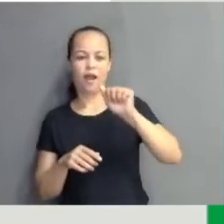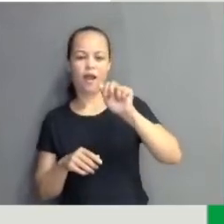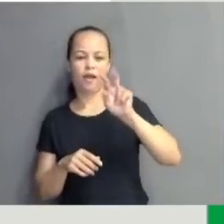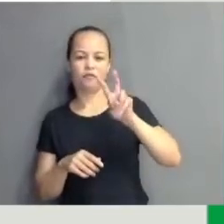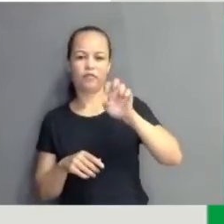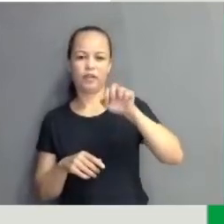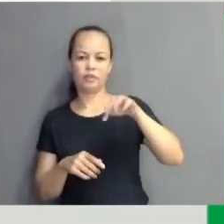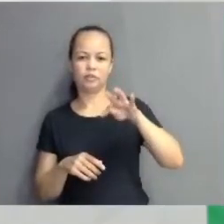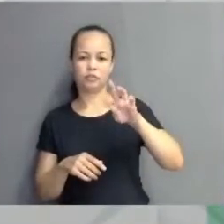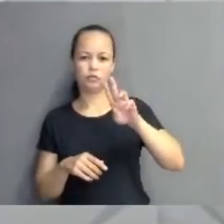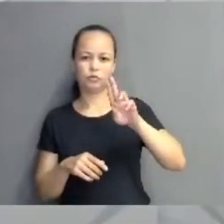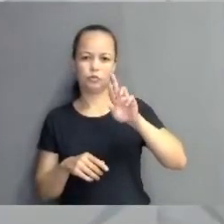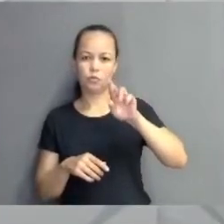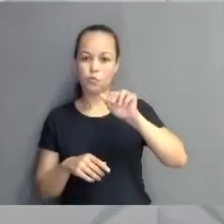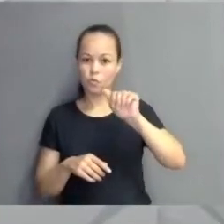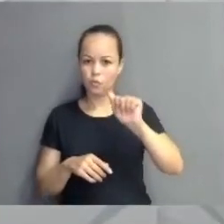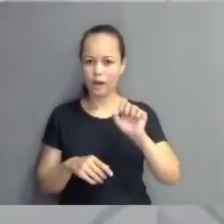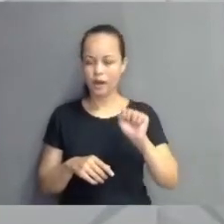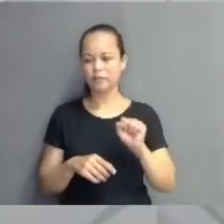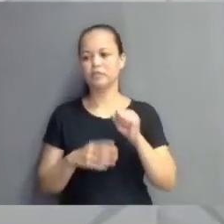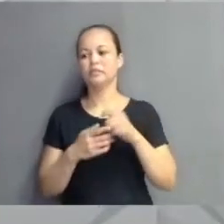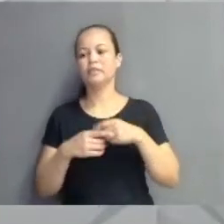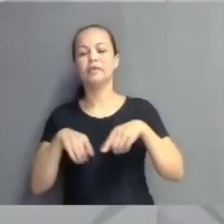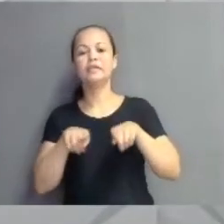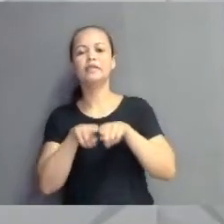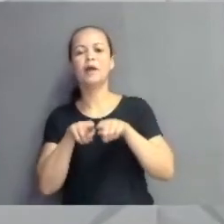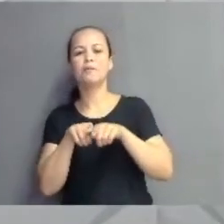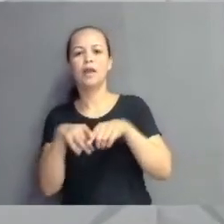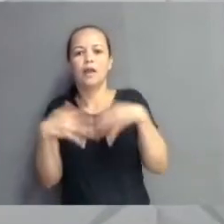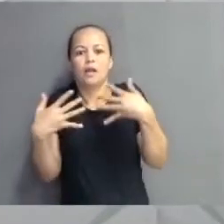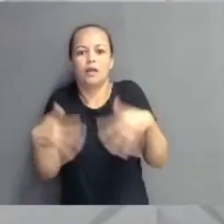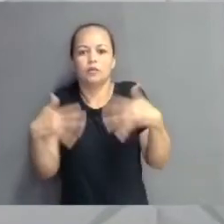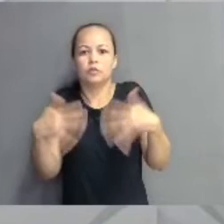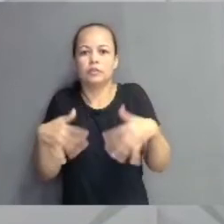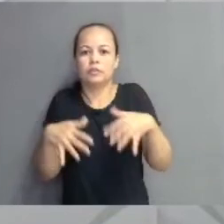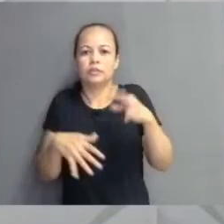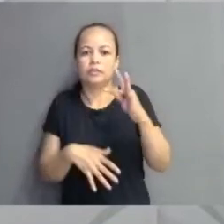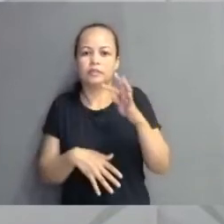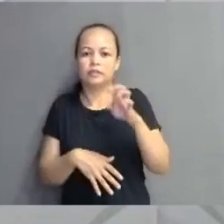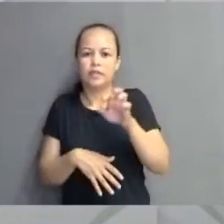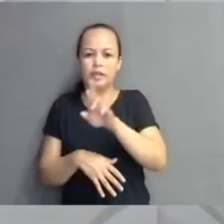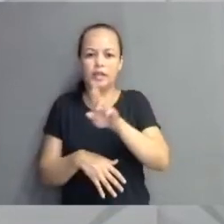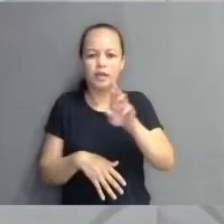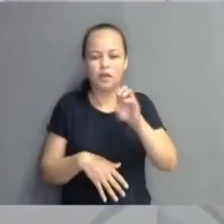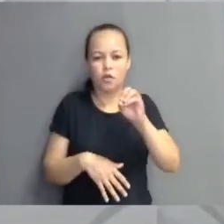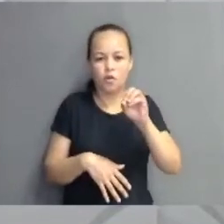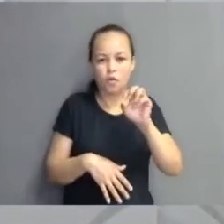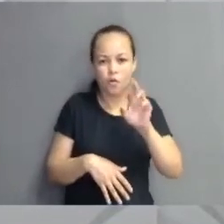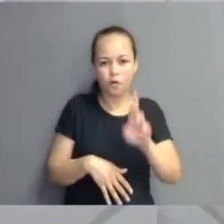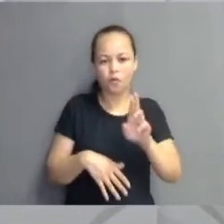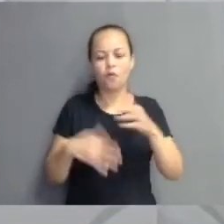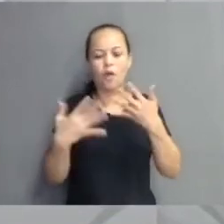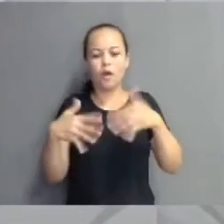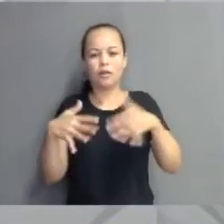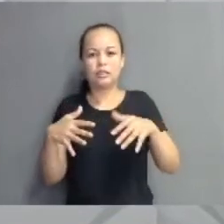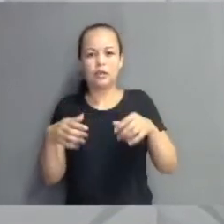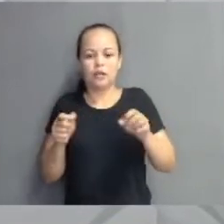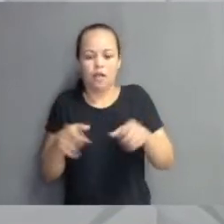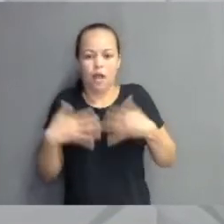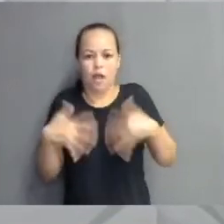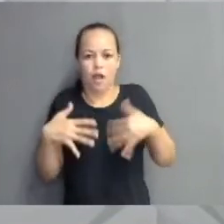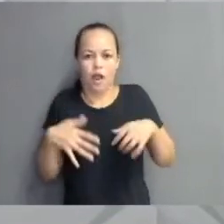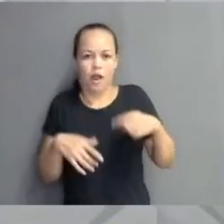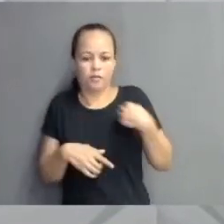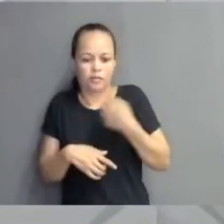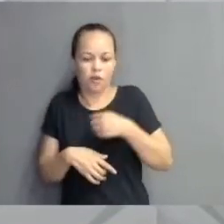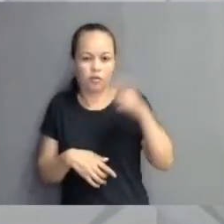isso mesmo gente os contos de terror que tem atemorizado as nossas histórias legal né gente